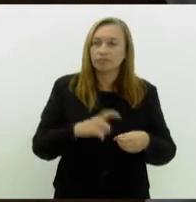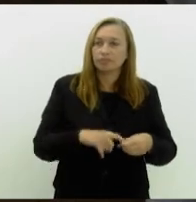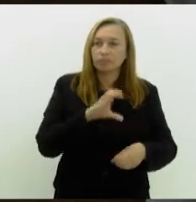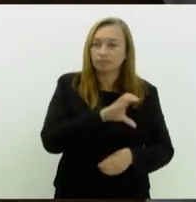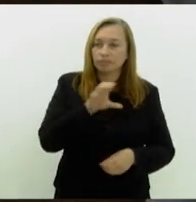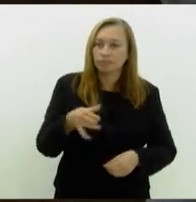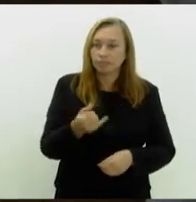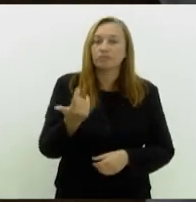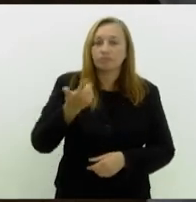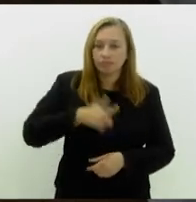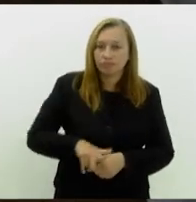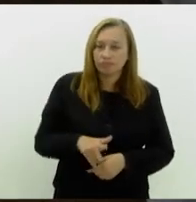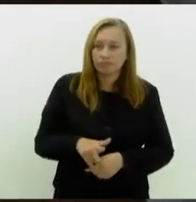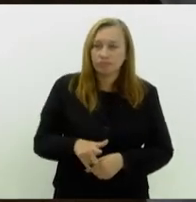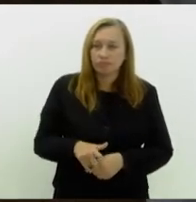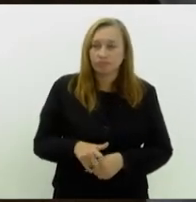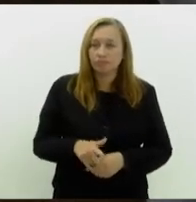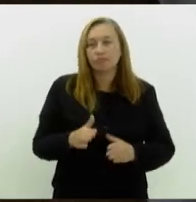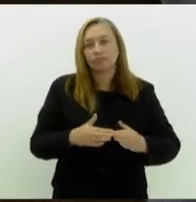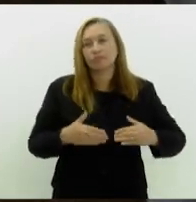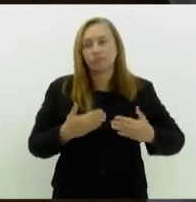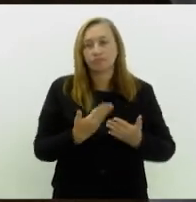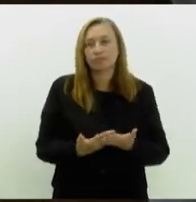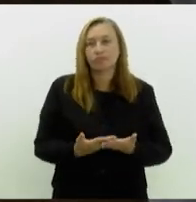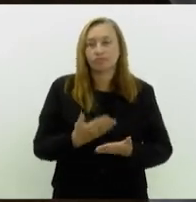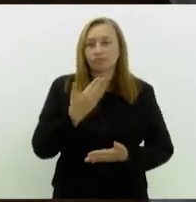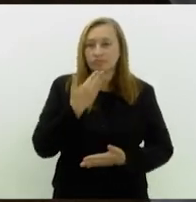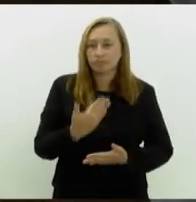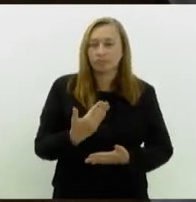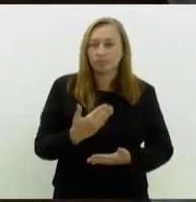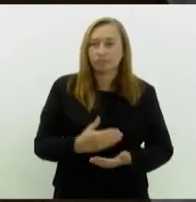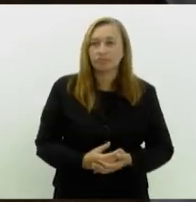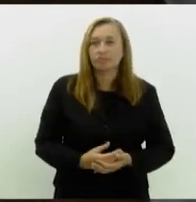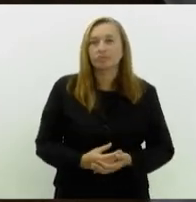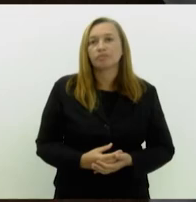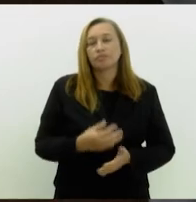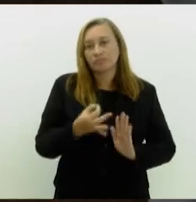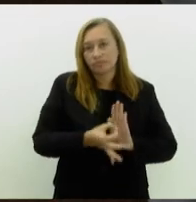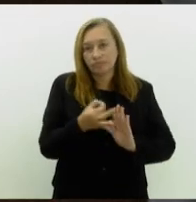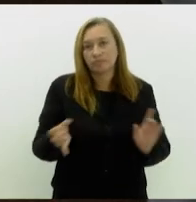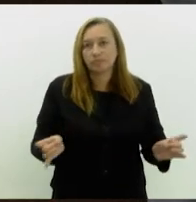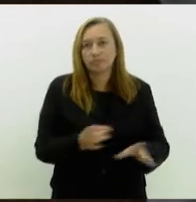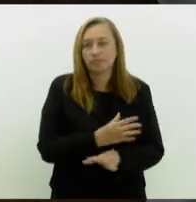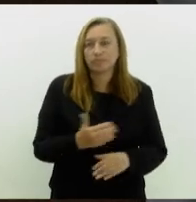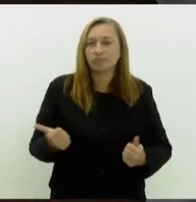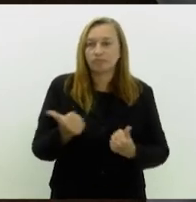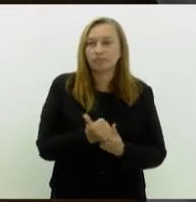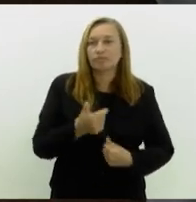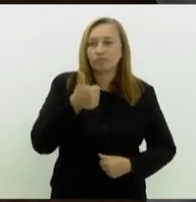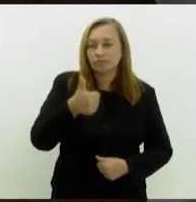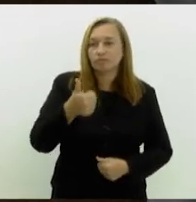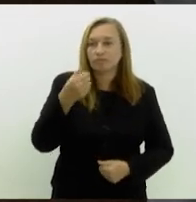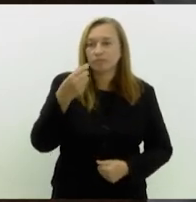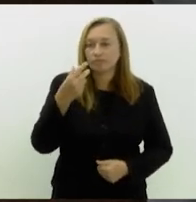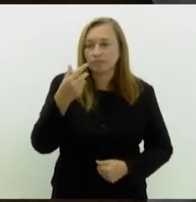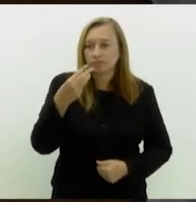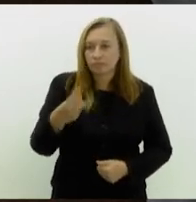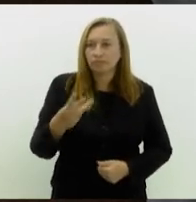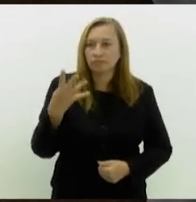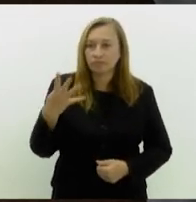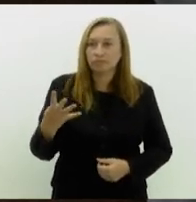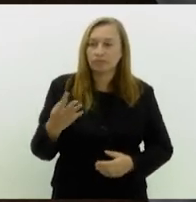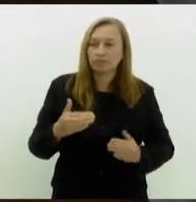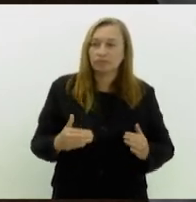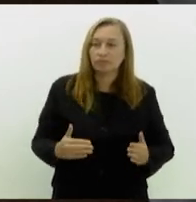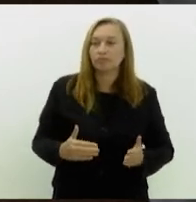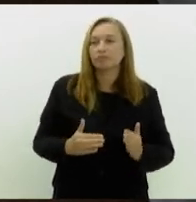ccj novamente porque é um requerimento formal de solicitação o parecer tá pronto é favorável com sub emendas a emenda 1 3 e 4 favorável a emenda